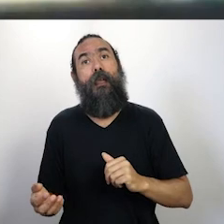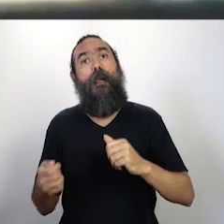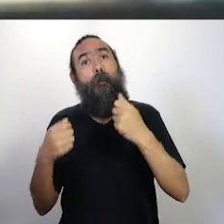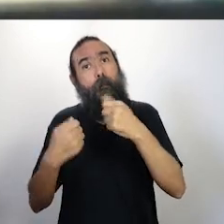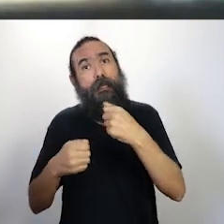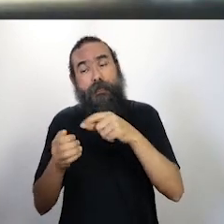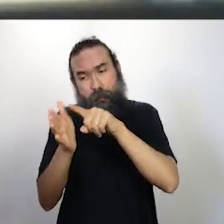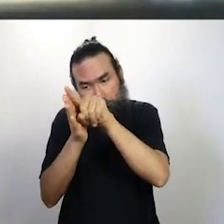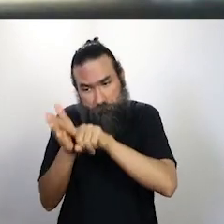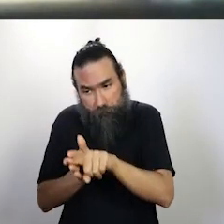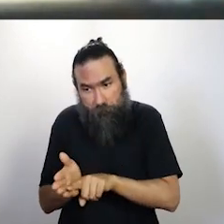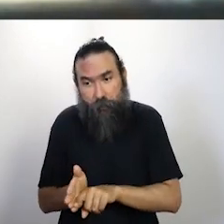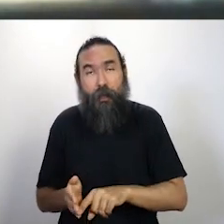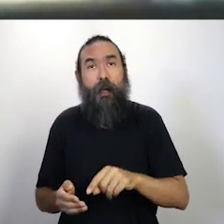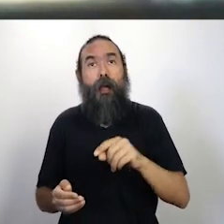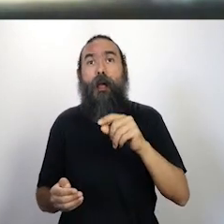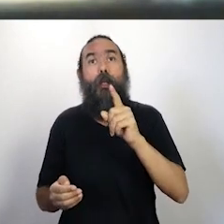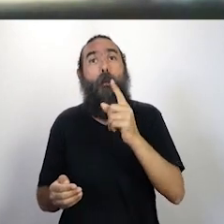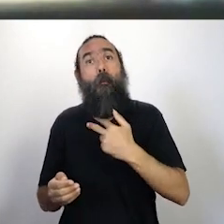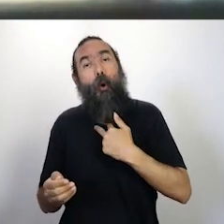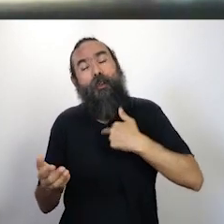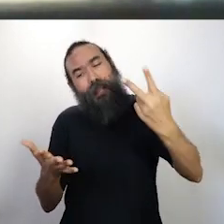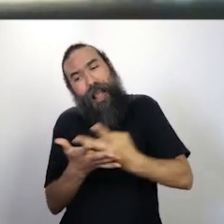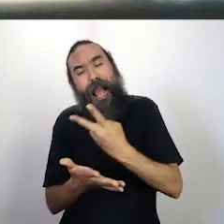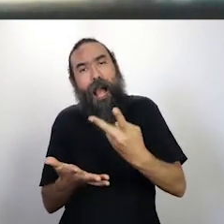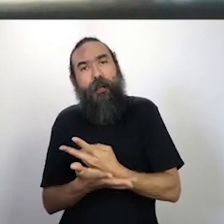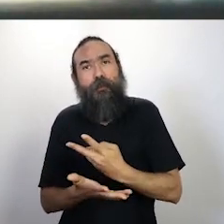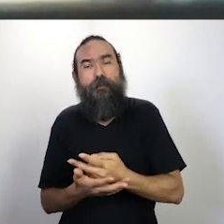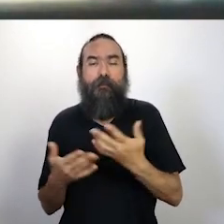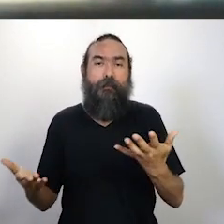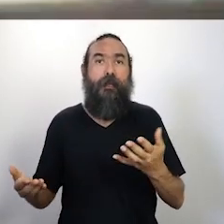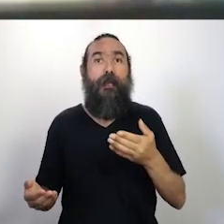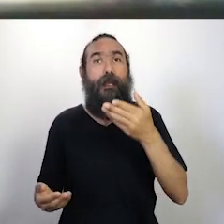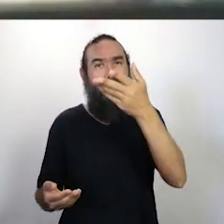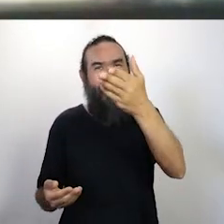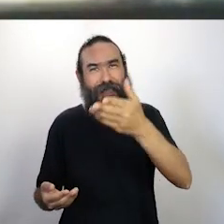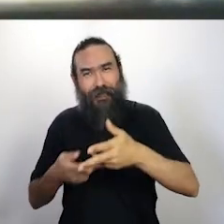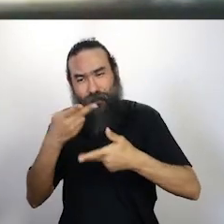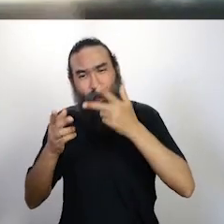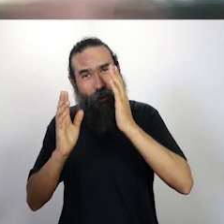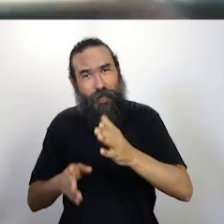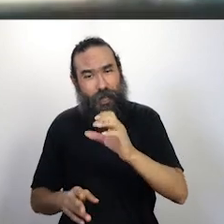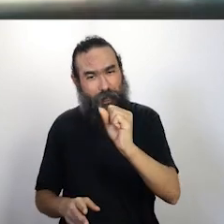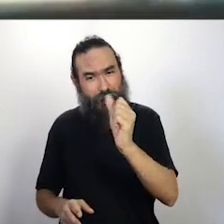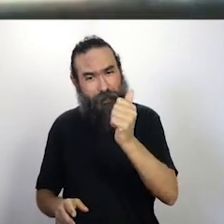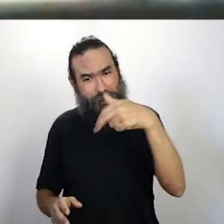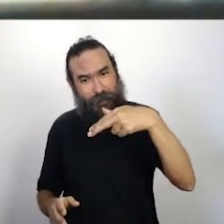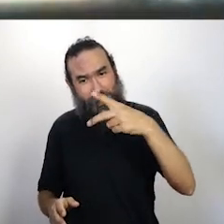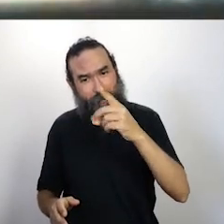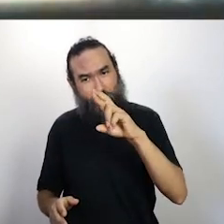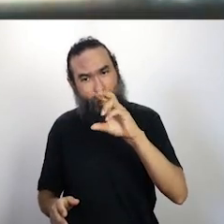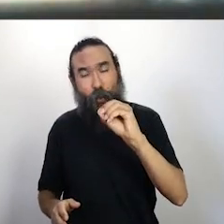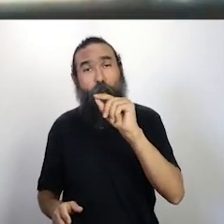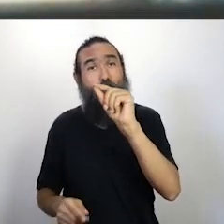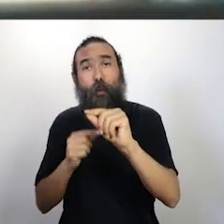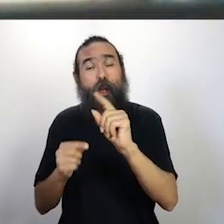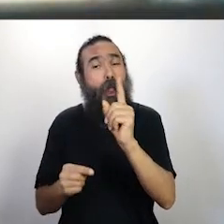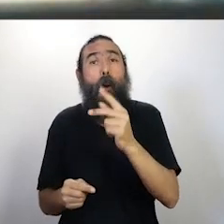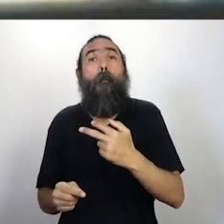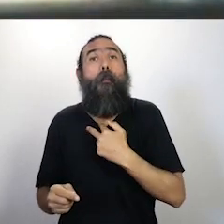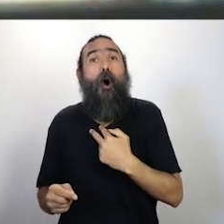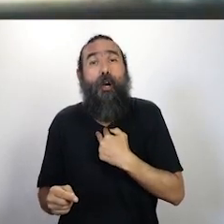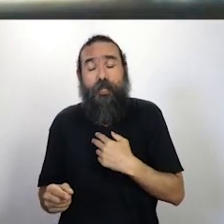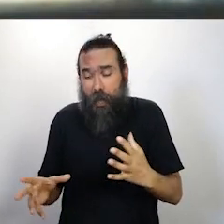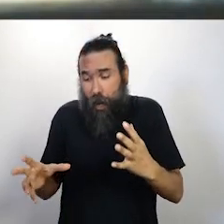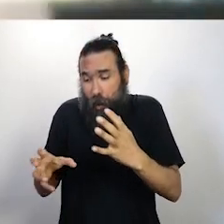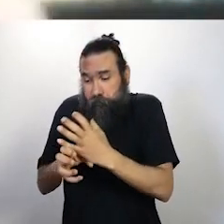duplicidade pois como o Sandro comentou em algum momento não pode ter acúmulo de benefícios excerto o